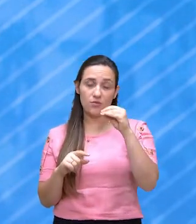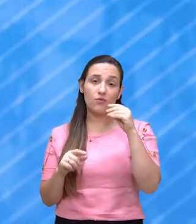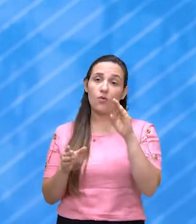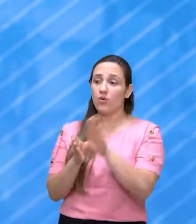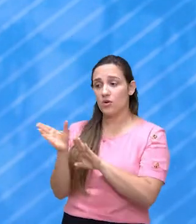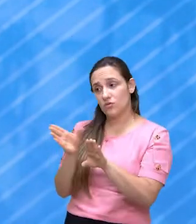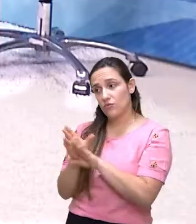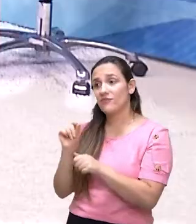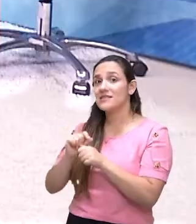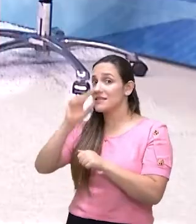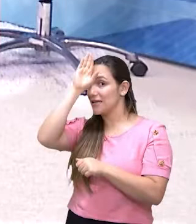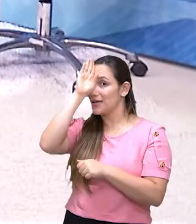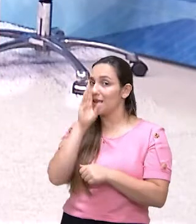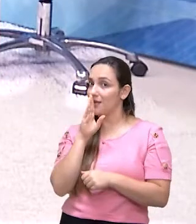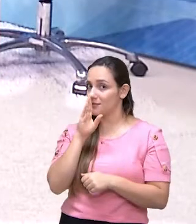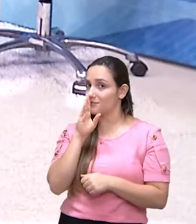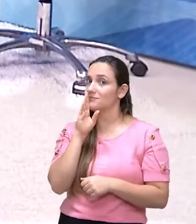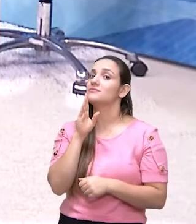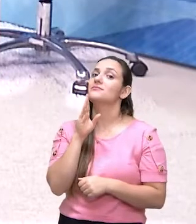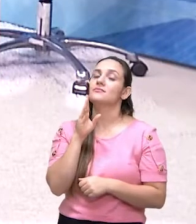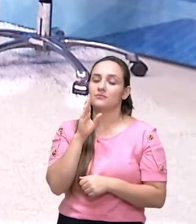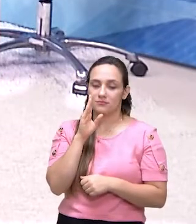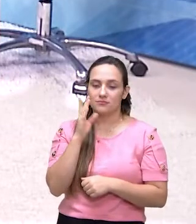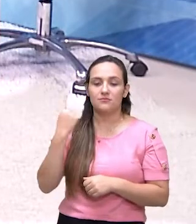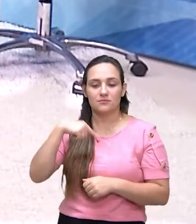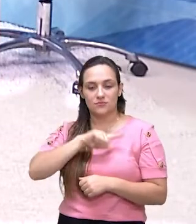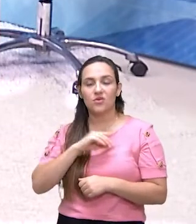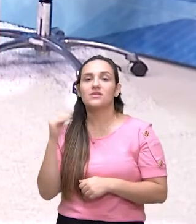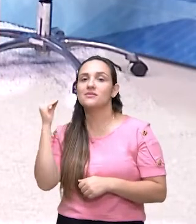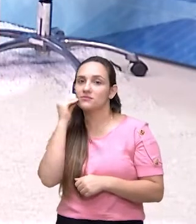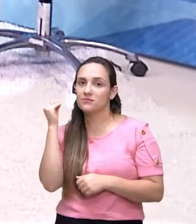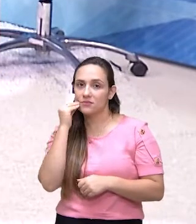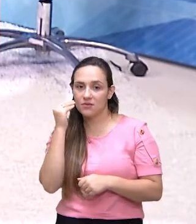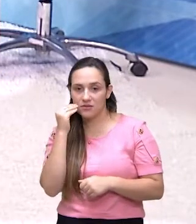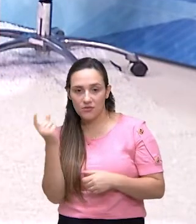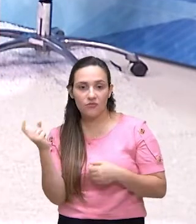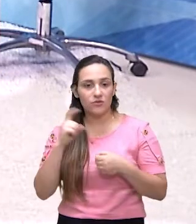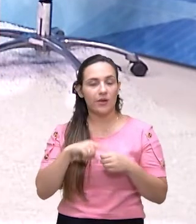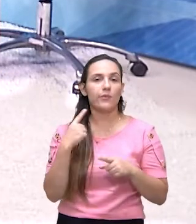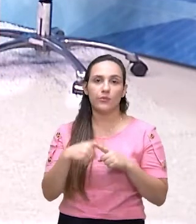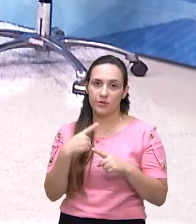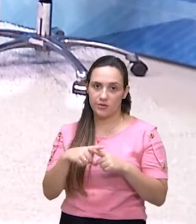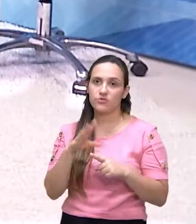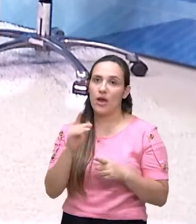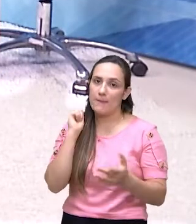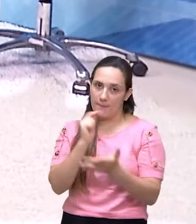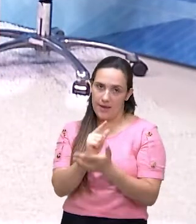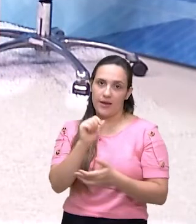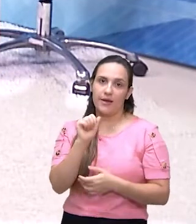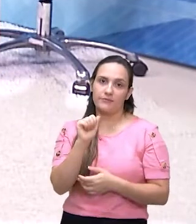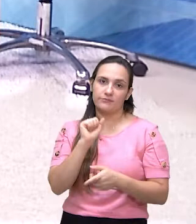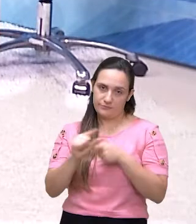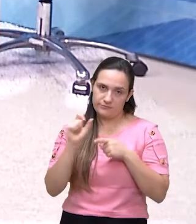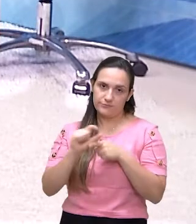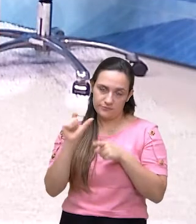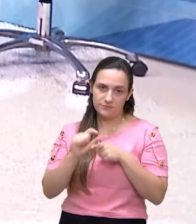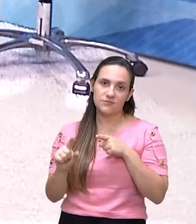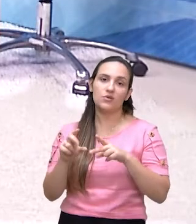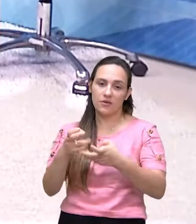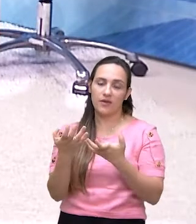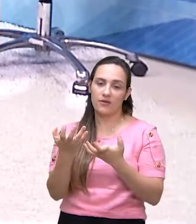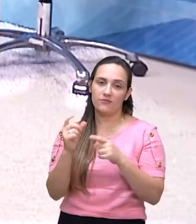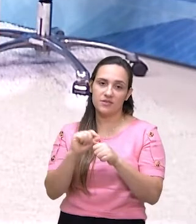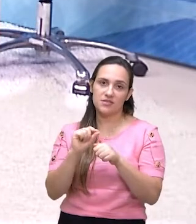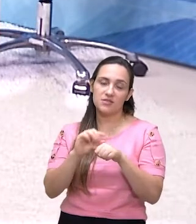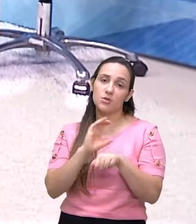Há muitos então nós tentamos devolver aquilo que o advogado paga com sua anuidade através de cursos de